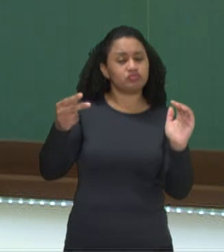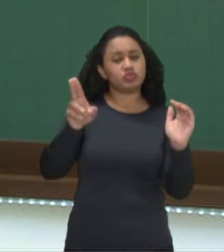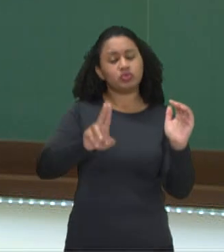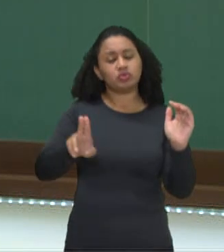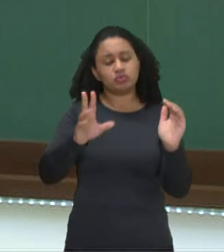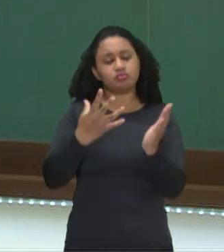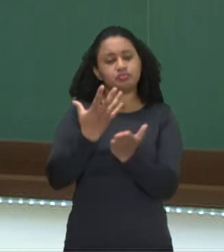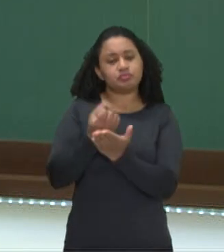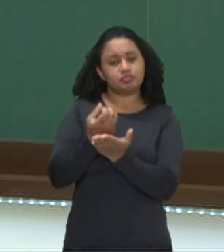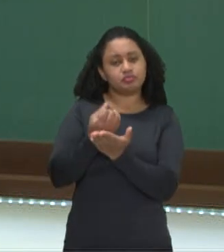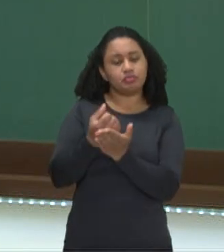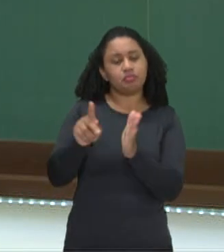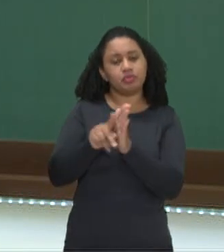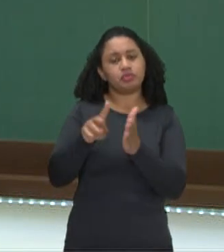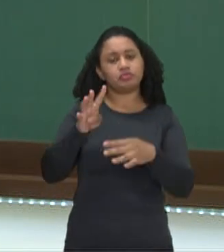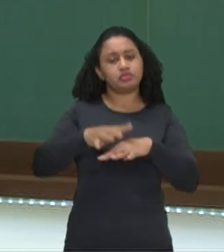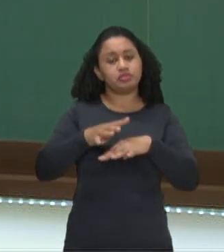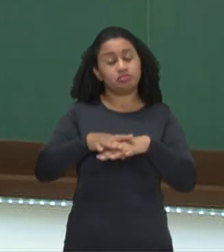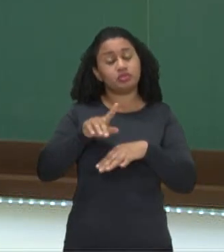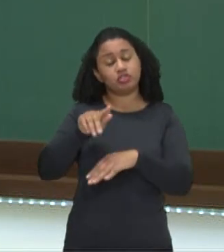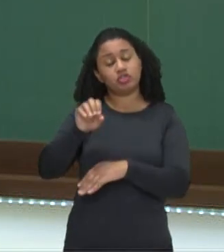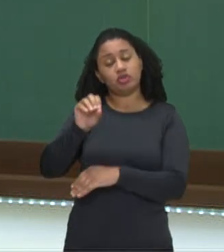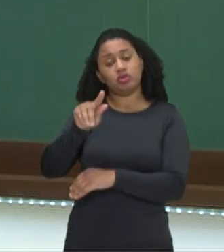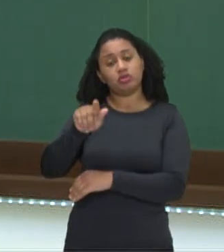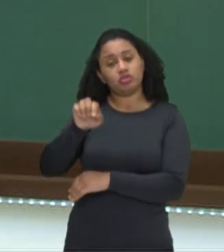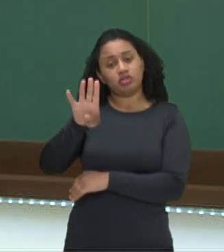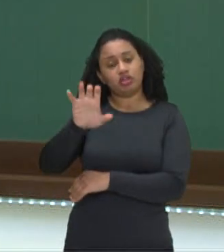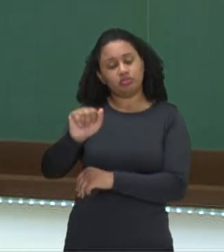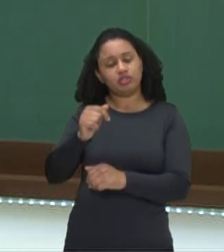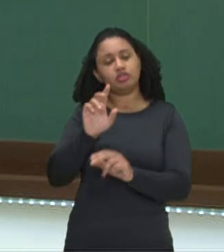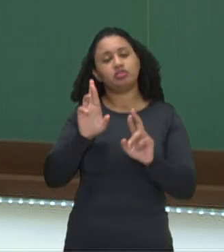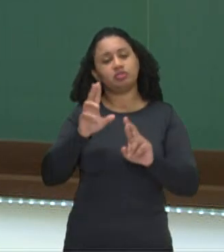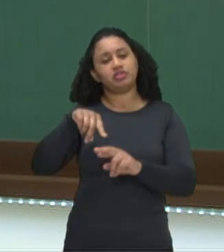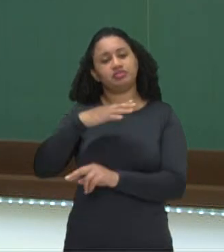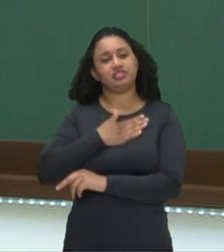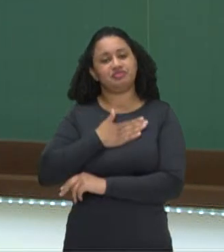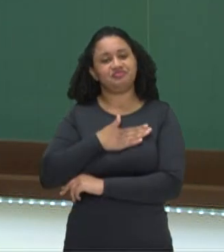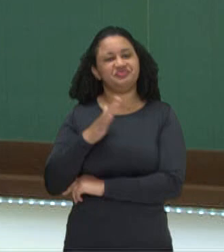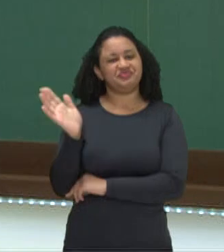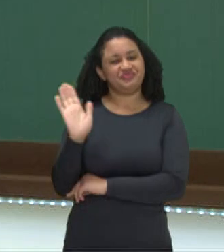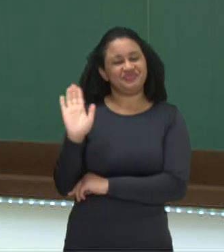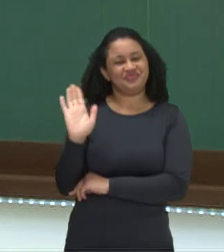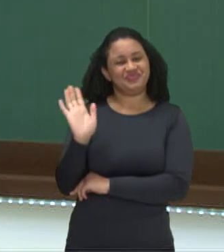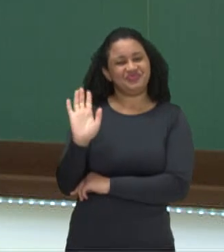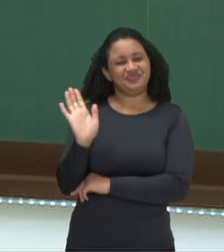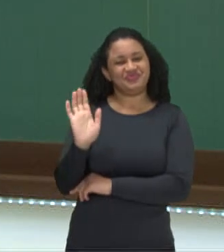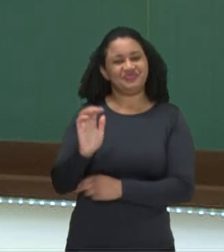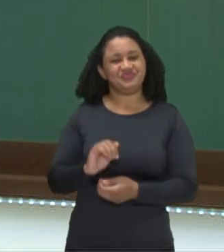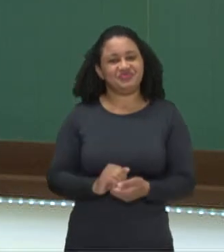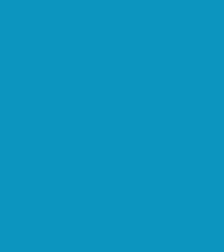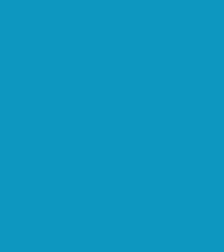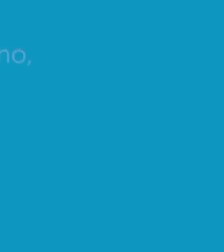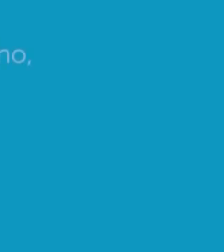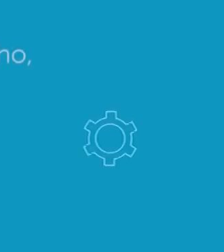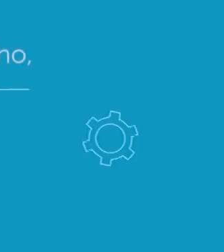usando aplicativos de matemática, nesse caso o GeoGebra. Espero que vocês tenham gostado e até breve!